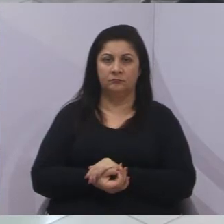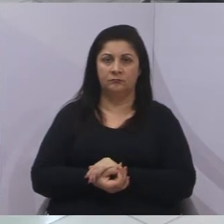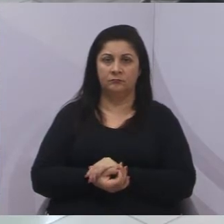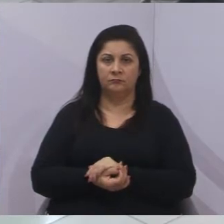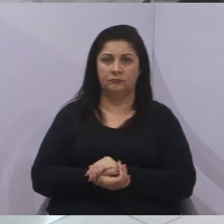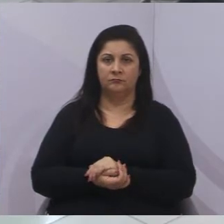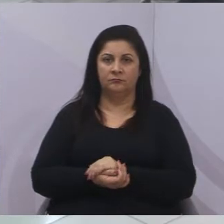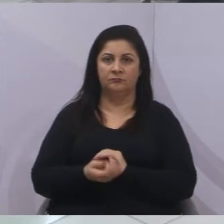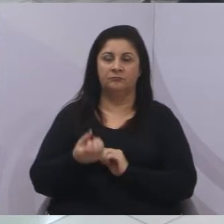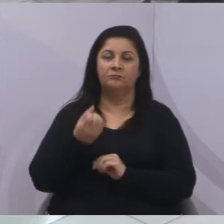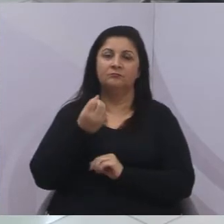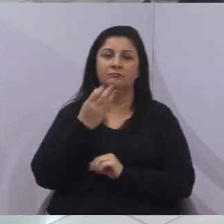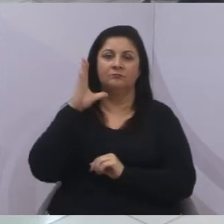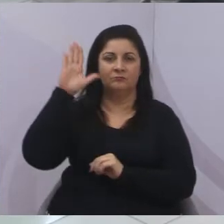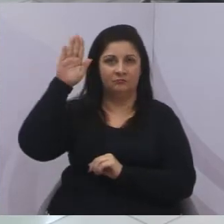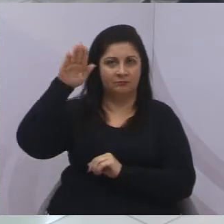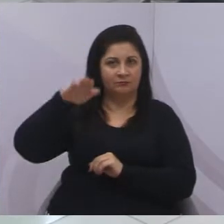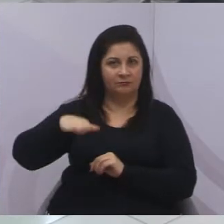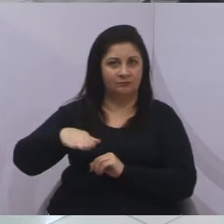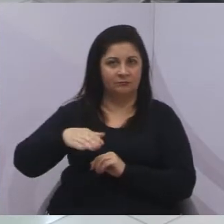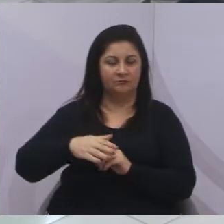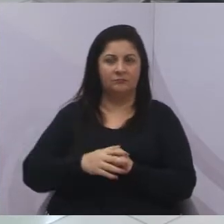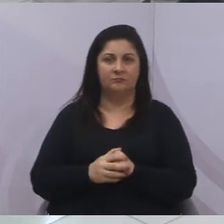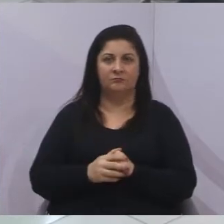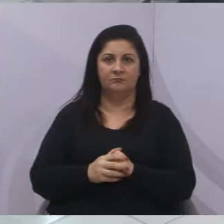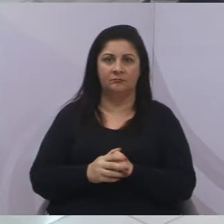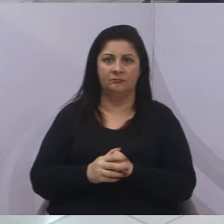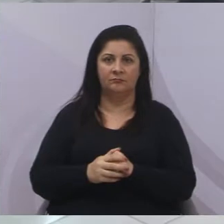Boa tarde a todos. Eu vou dar